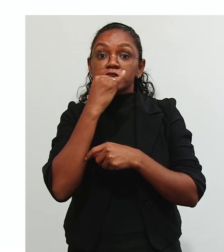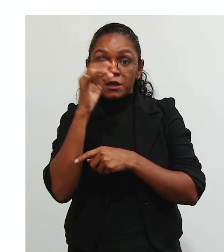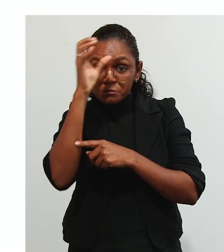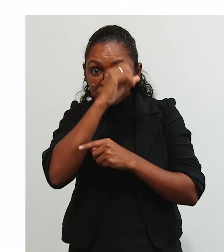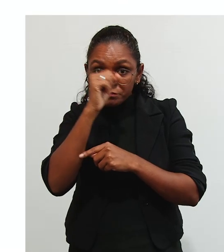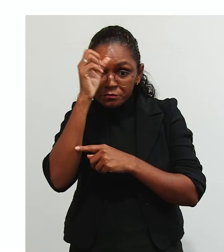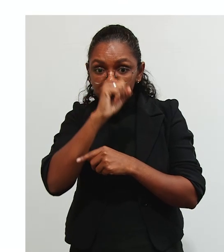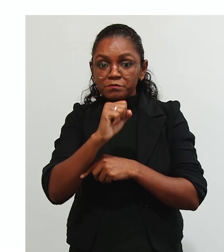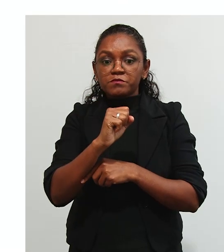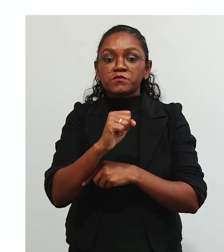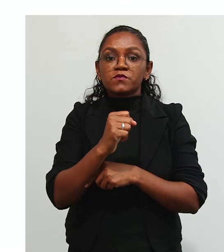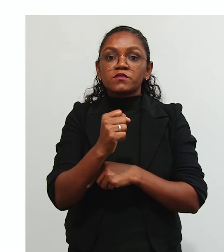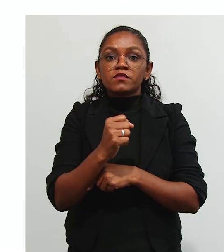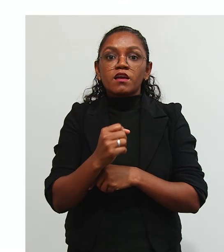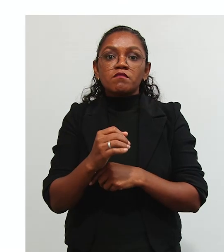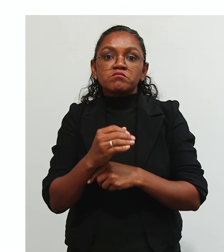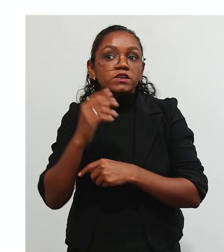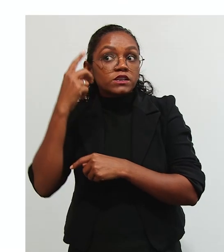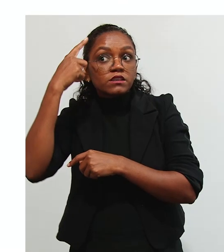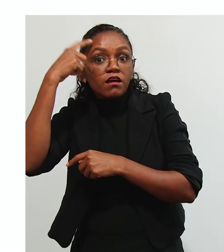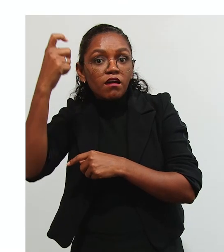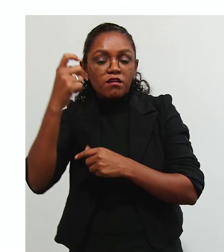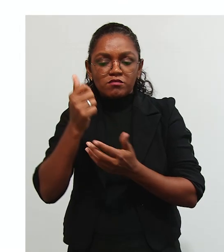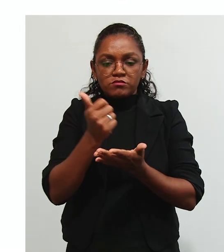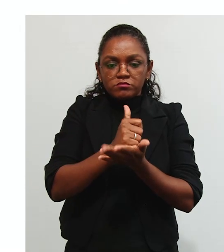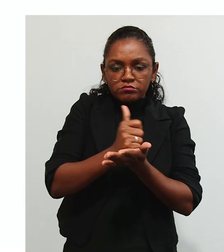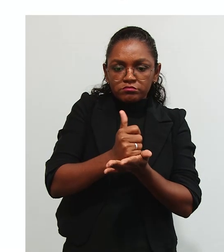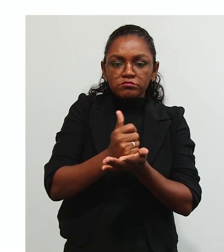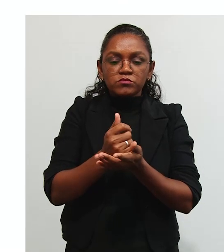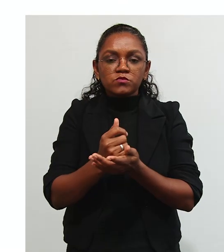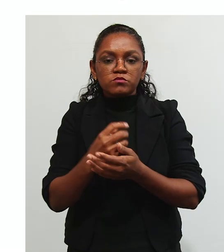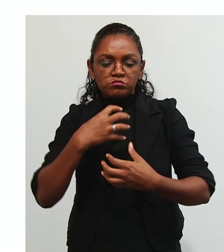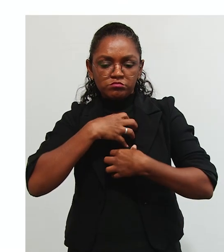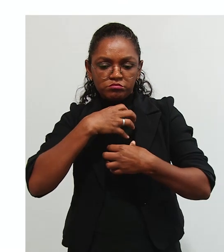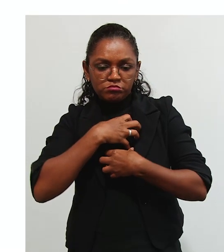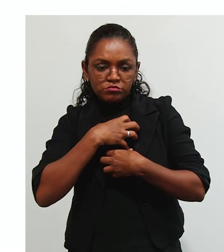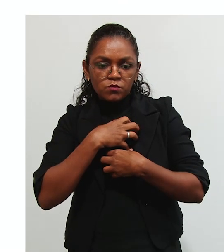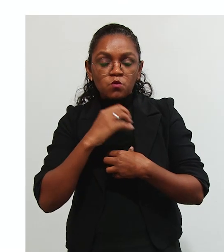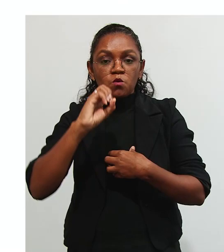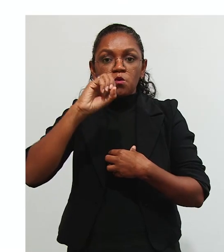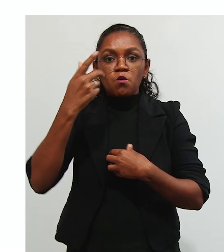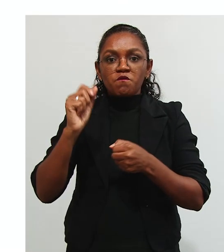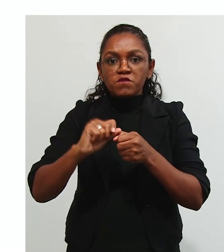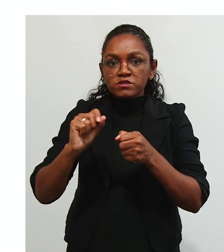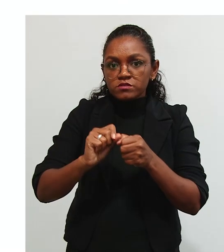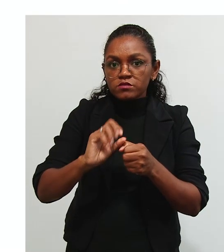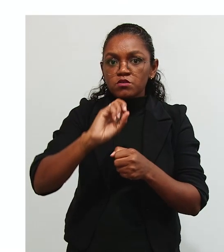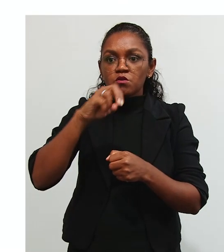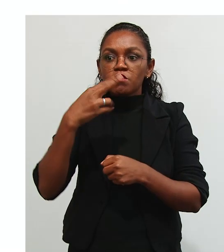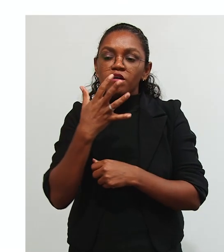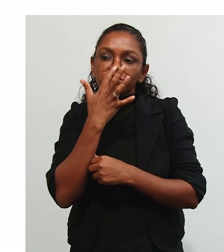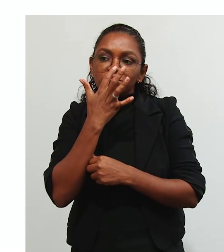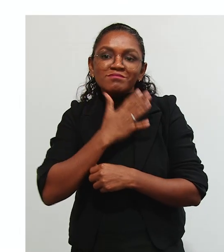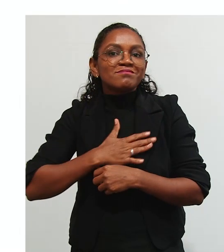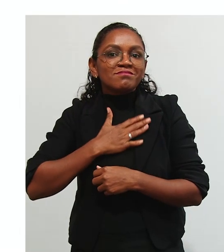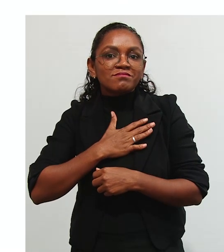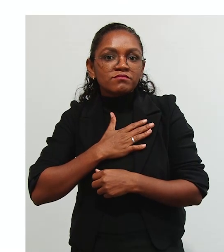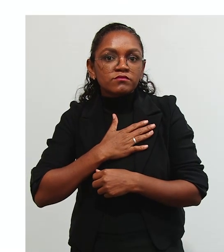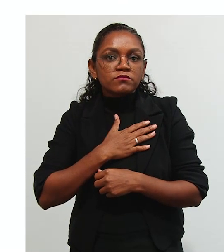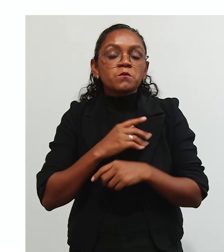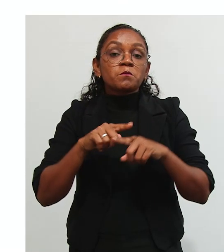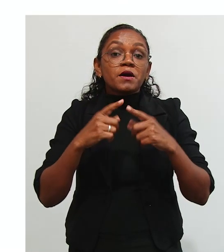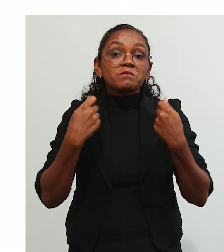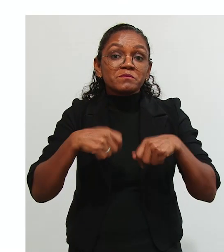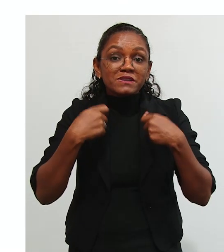se pratica. Seja uma habilidade, uma ideia, um controle emocional, seja uma atitude ou uma apreciação. Nós só